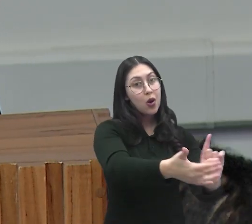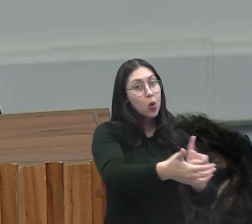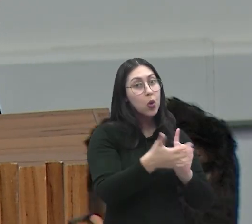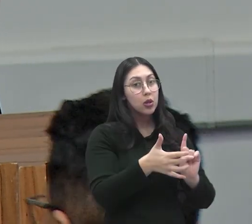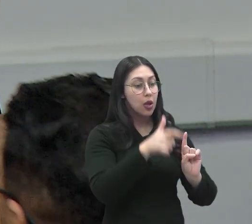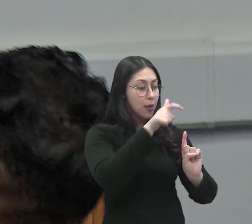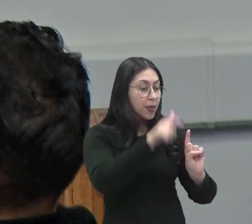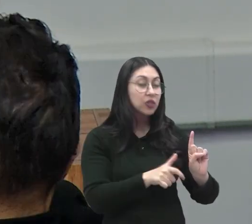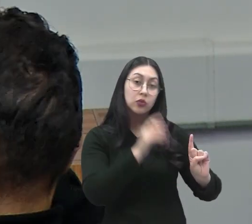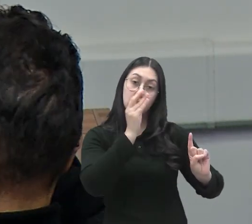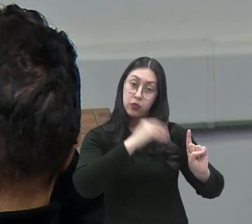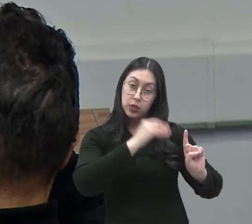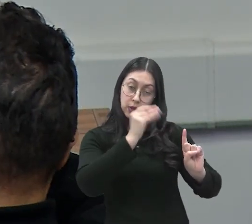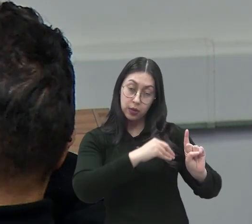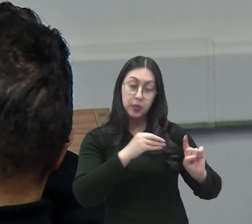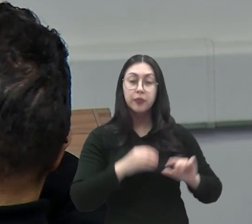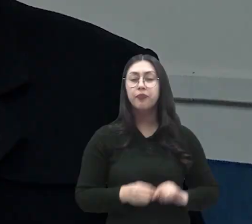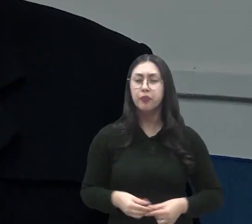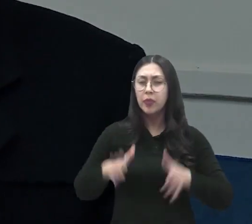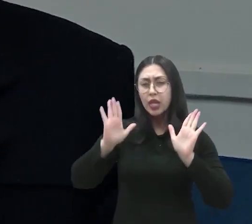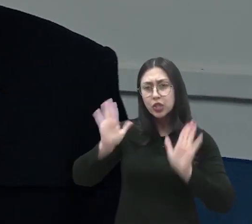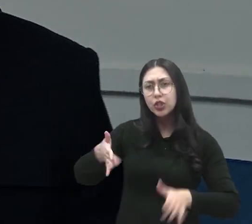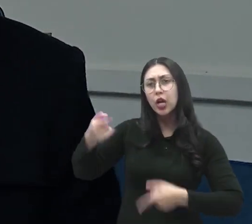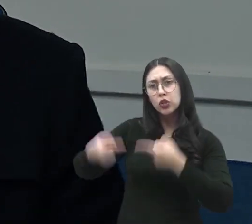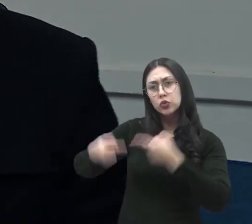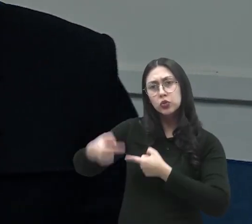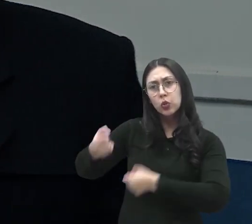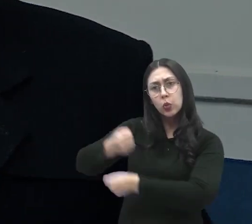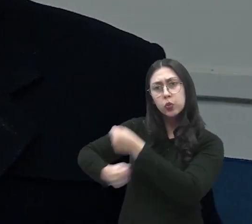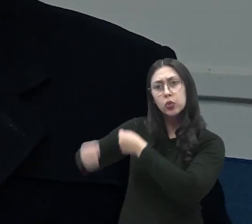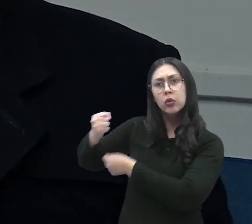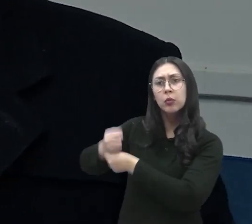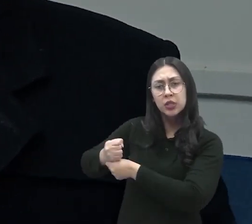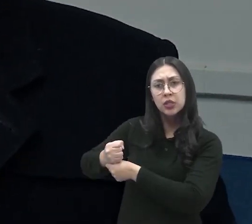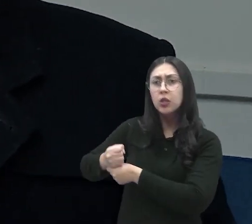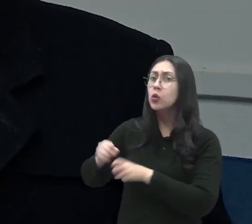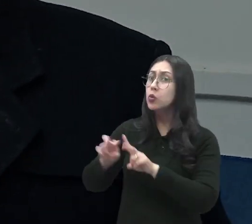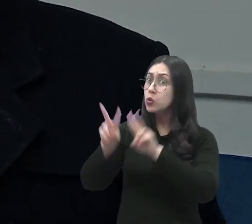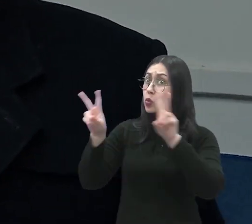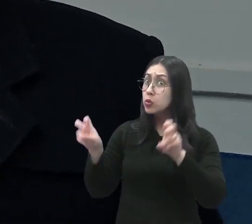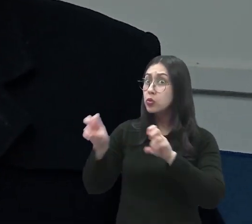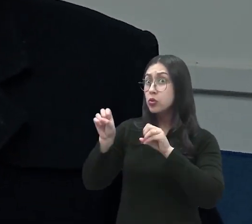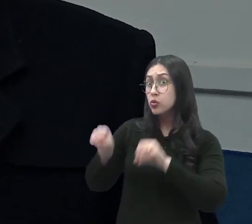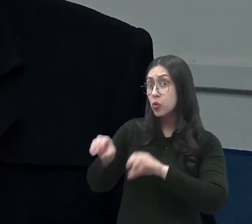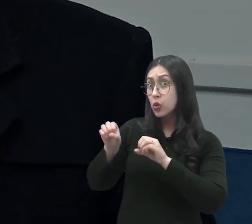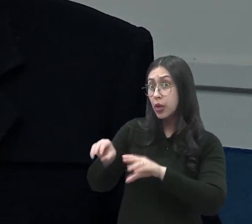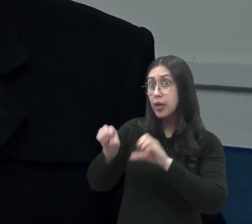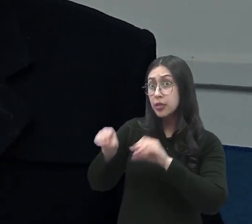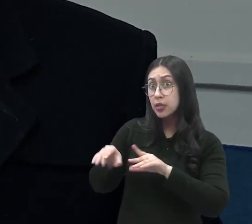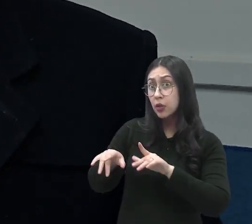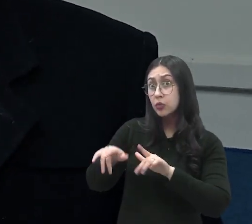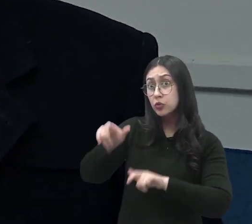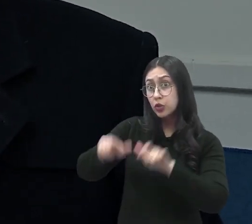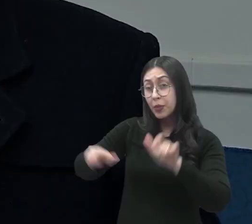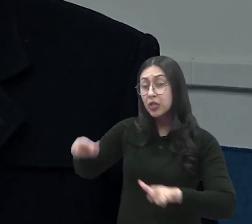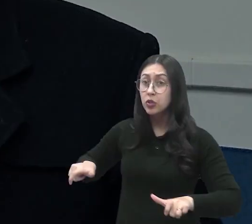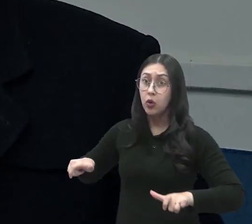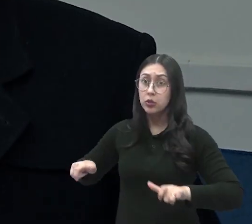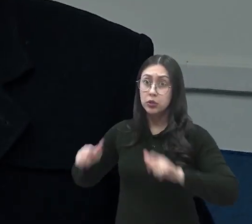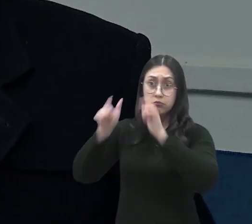acolhimento a pessoas em vulnerabilidade. Nós já tivemos um debate público no ano passado relativo à questão da educação